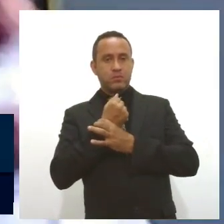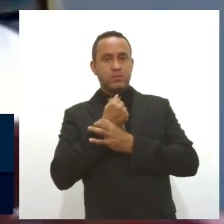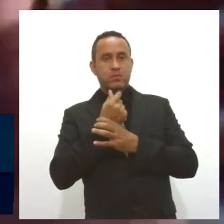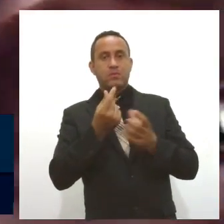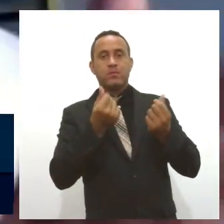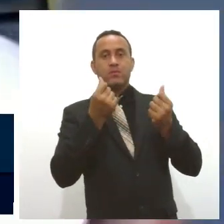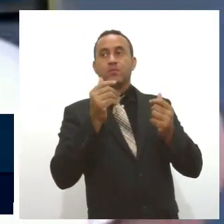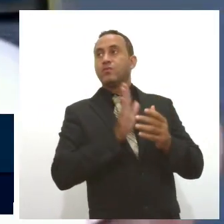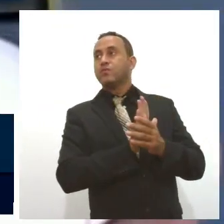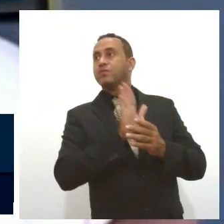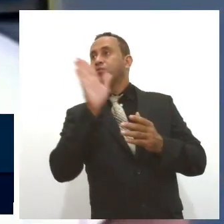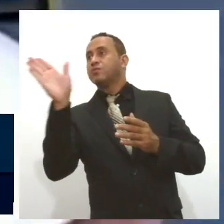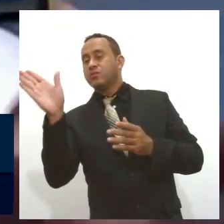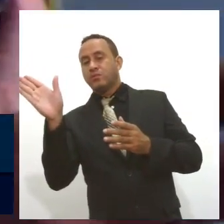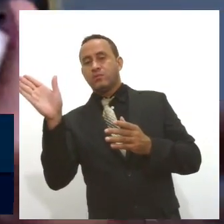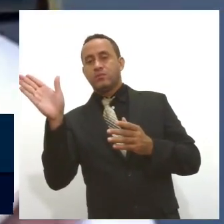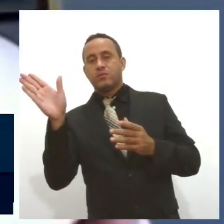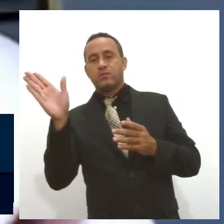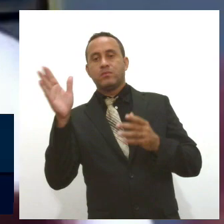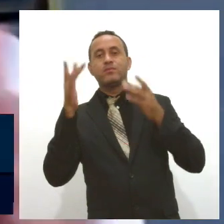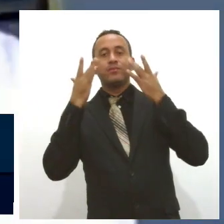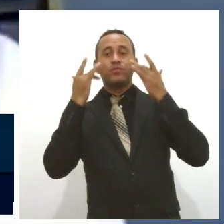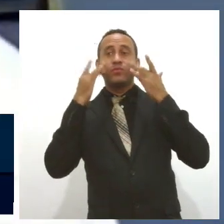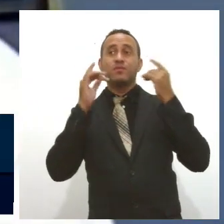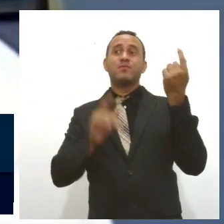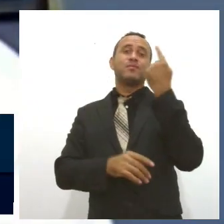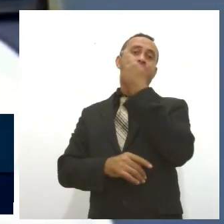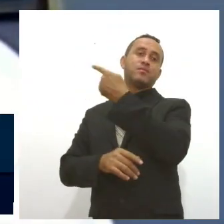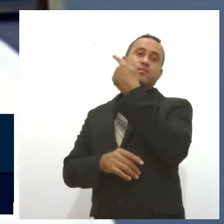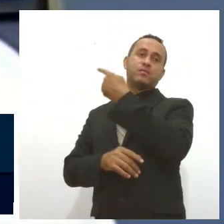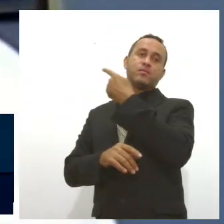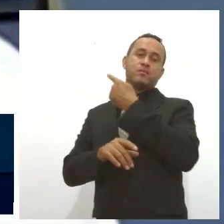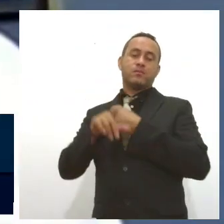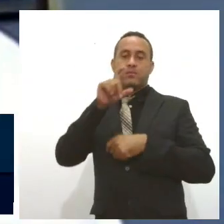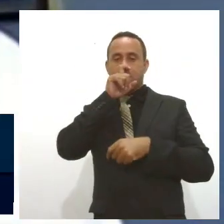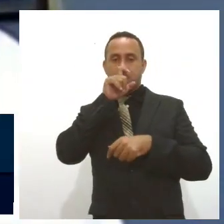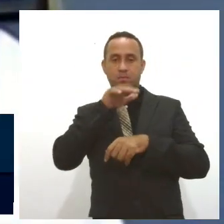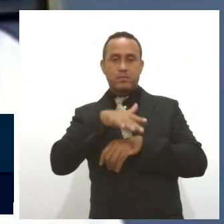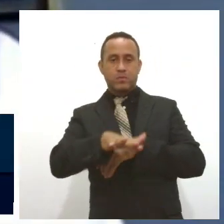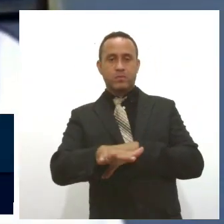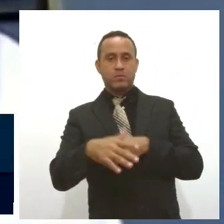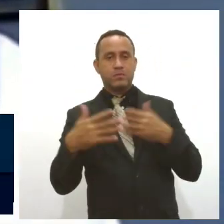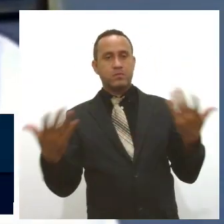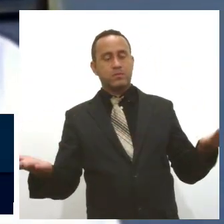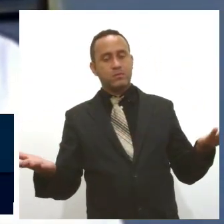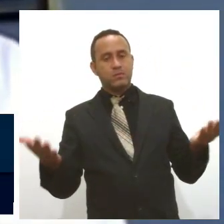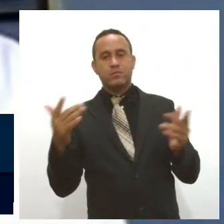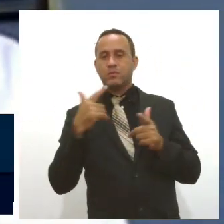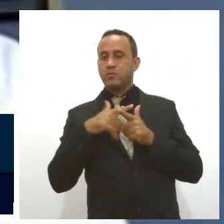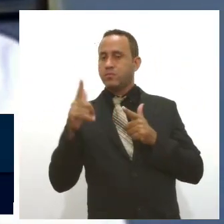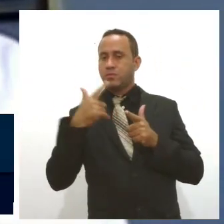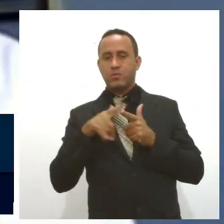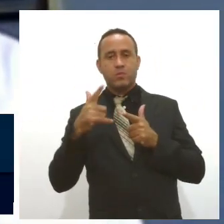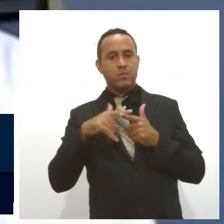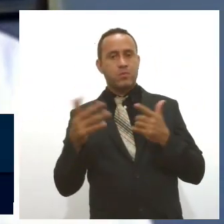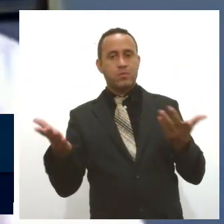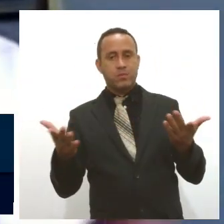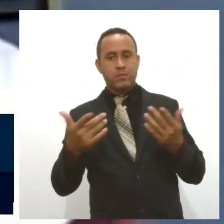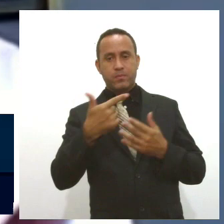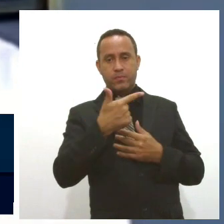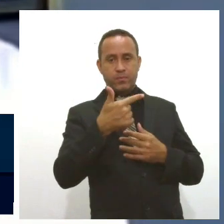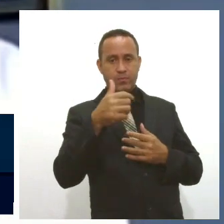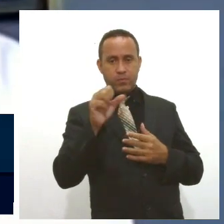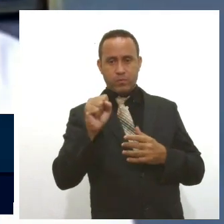esse recurso chegue às mãos dos artistas e dos produtores culturais. Isso é muito grave. Os recursos chegaram no dia